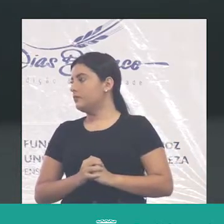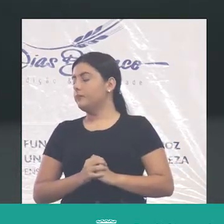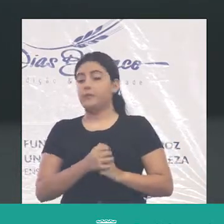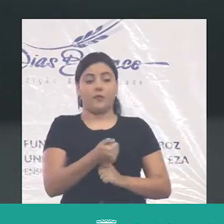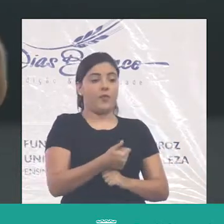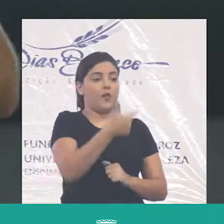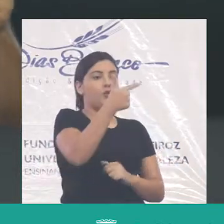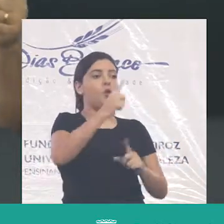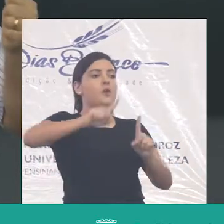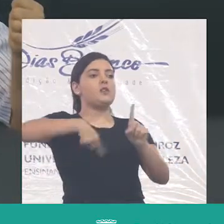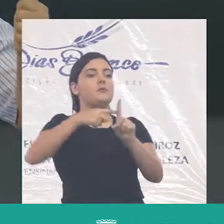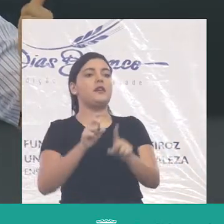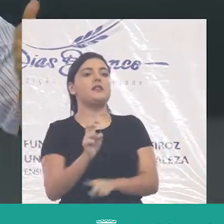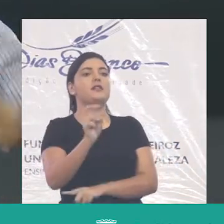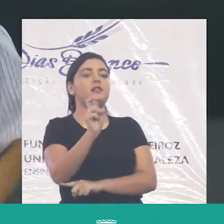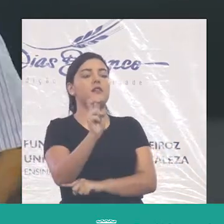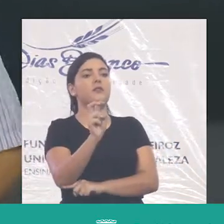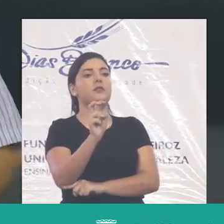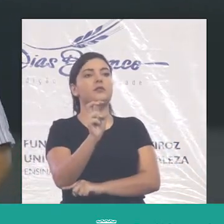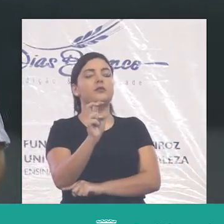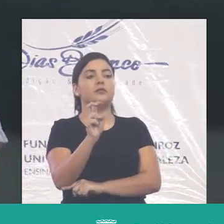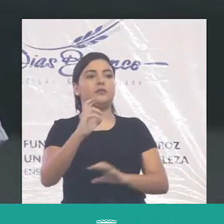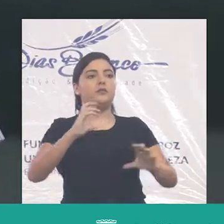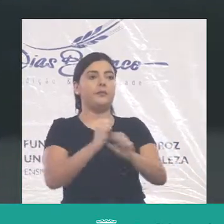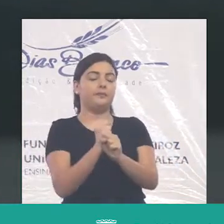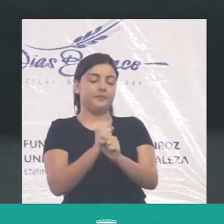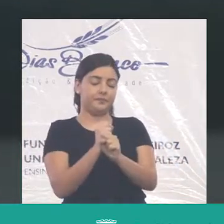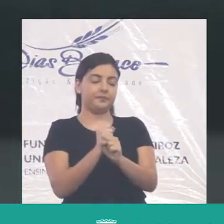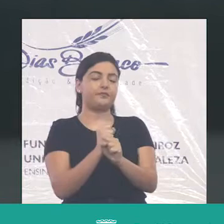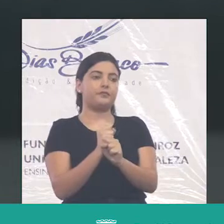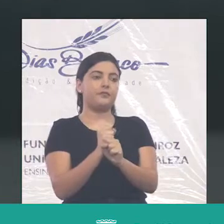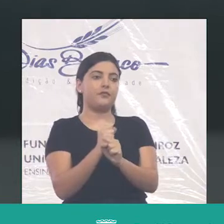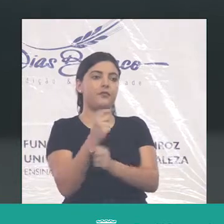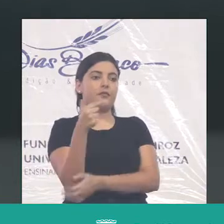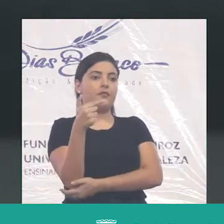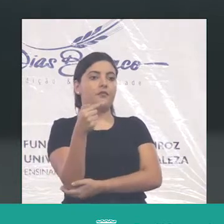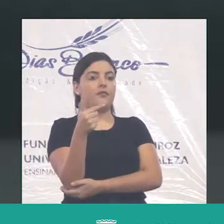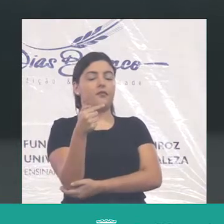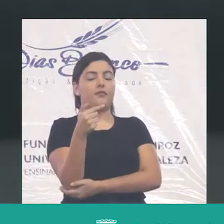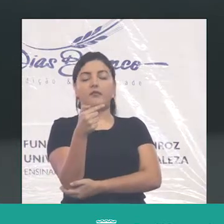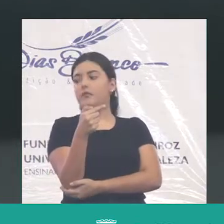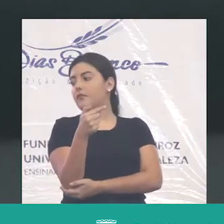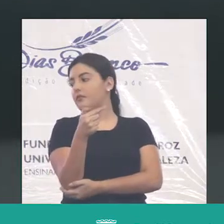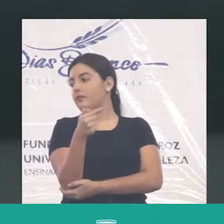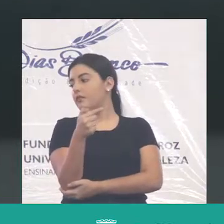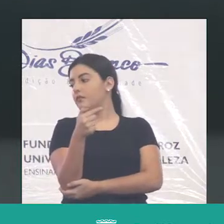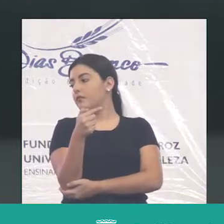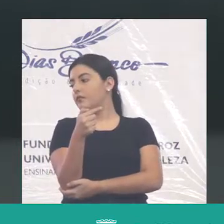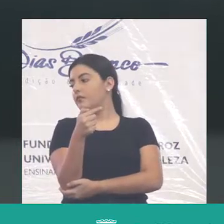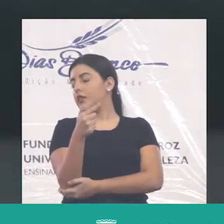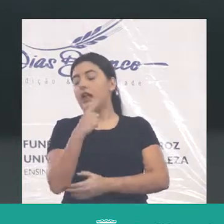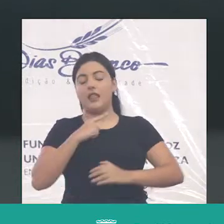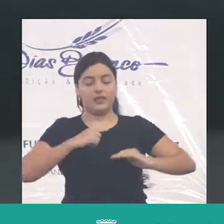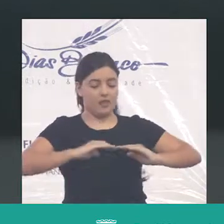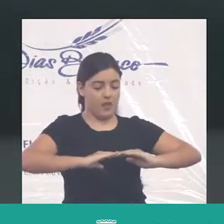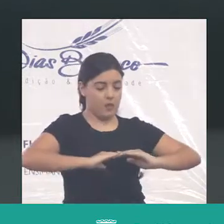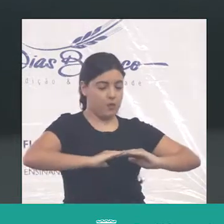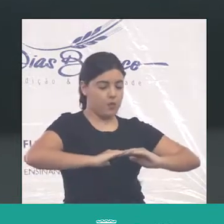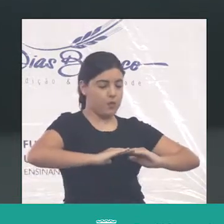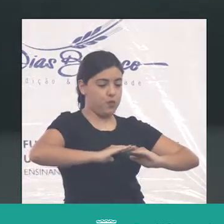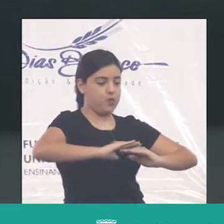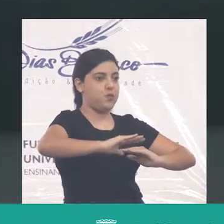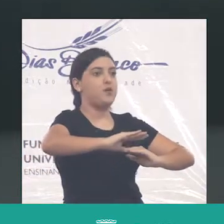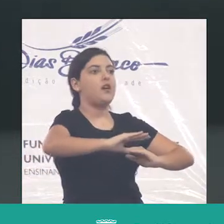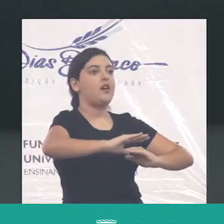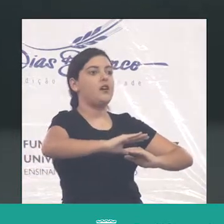12 que eu tinha lá, com mais 5, já está dando 17. Só que no chão, por